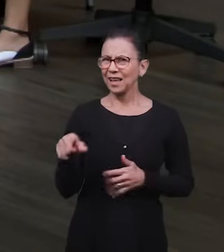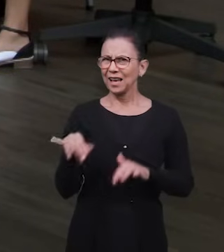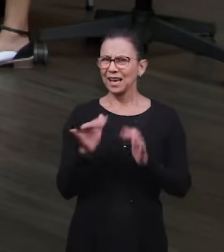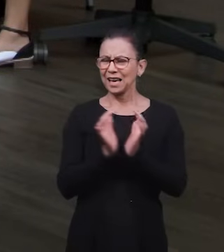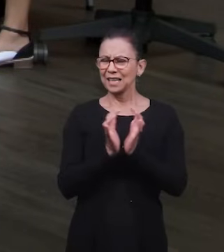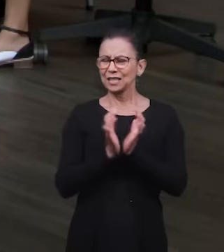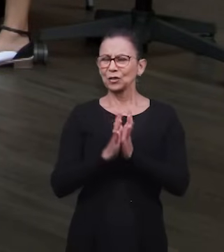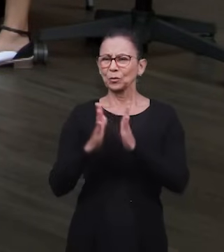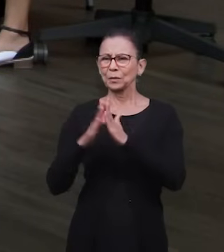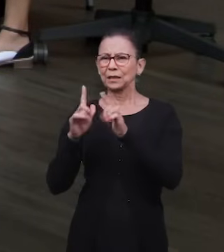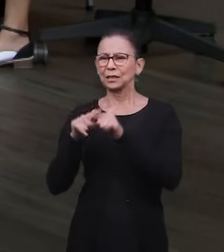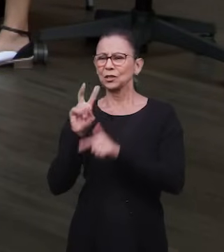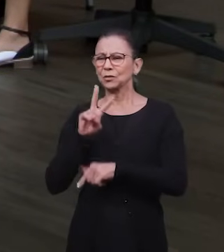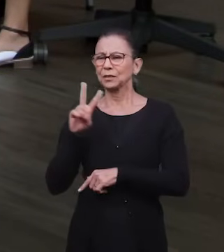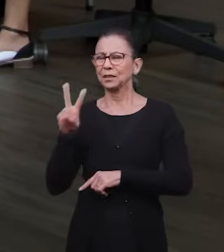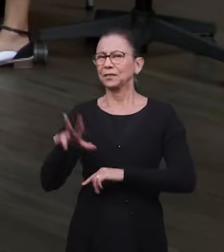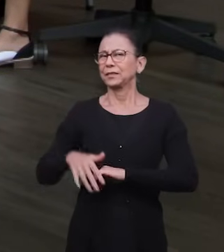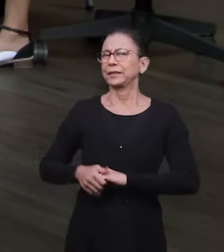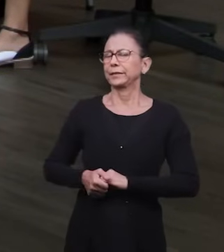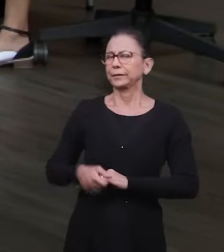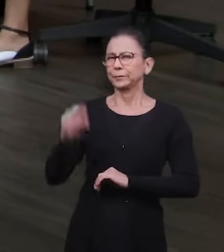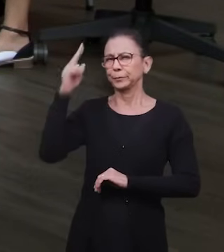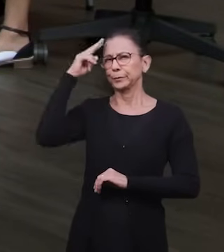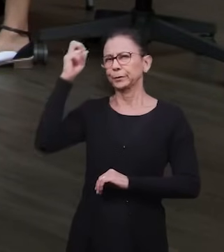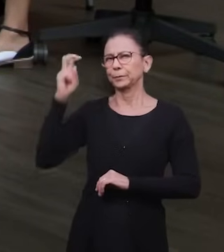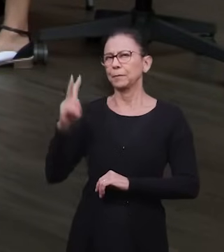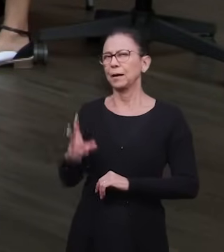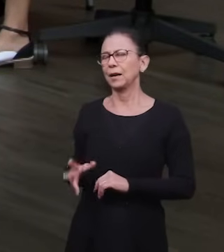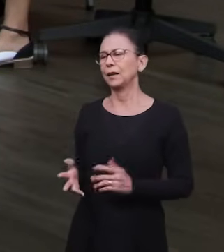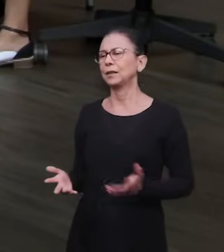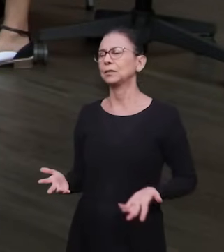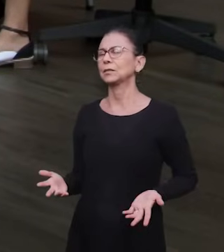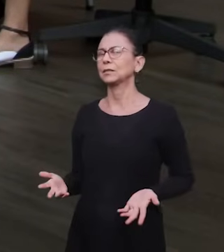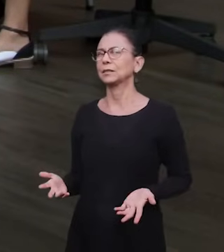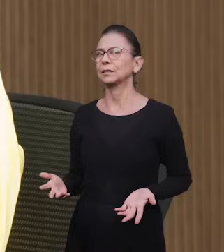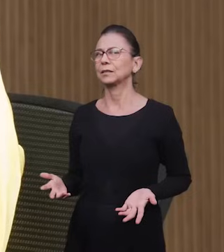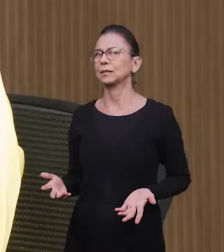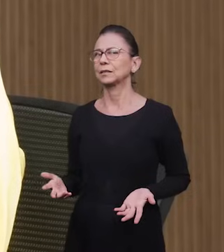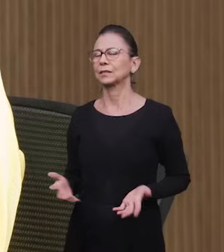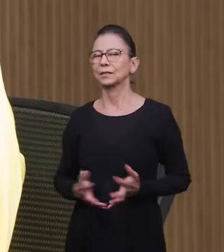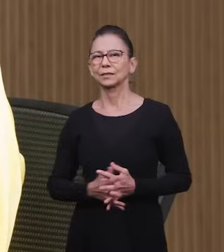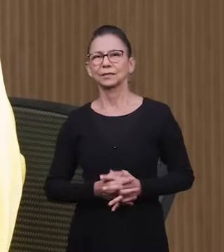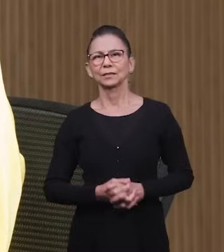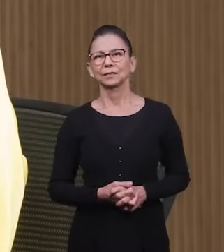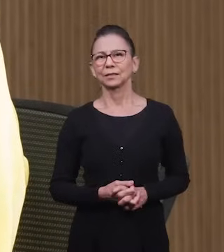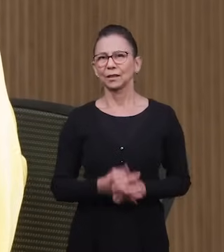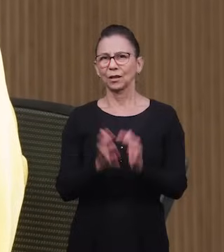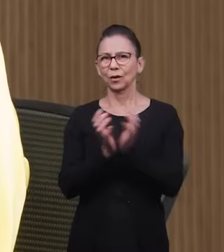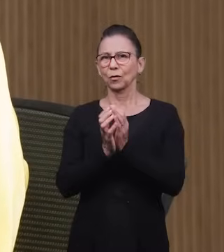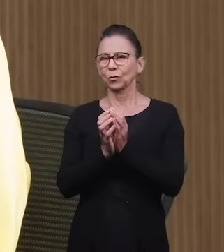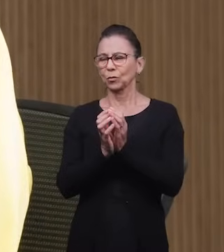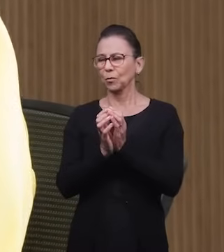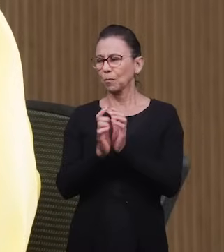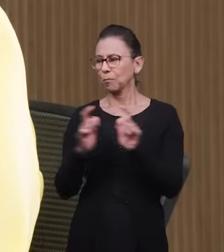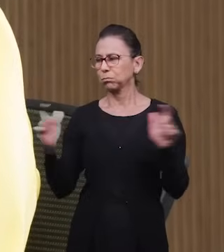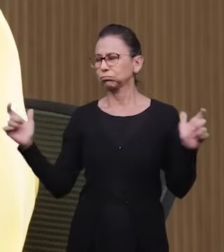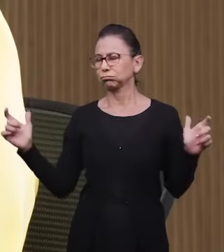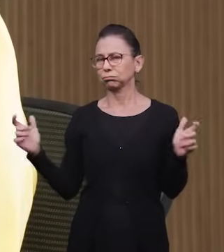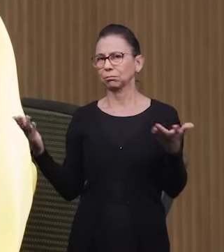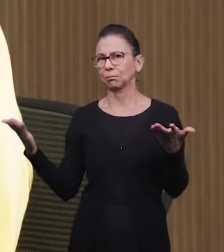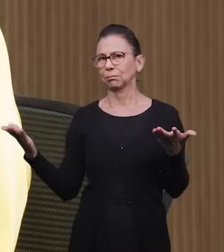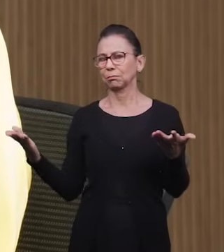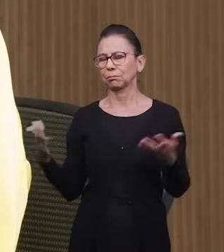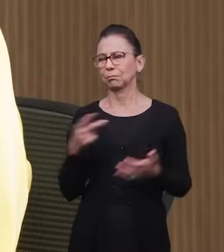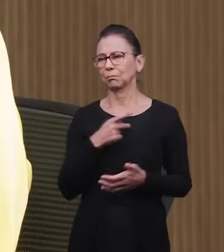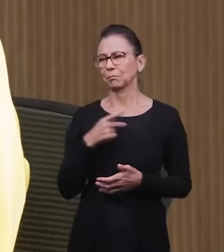Dick é muito esperto, né? Quem não vem aqui manda um Fala Jovem. Pois né? é. Eles são bobos, Eles não. estão em peso hoje aqui, né? Ao meu